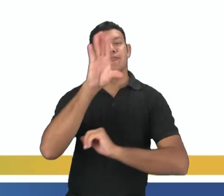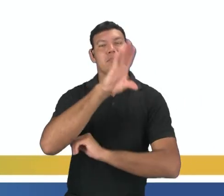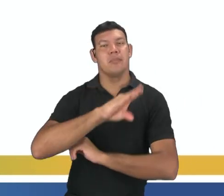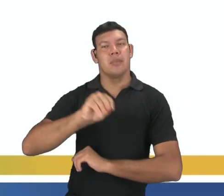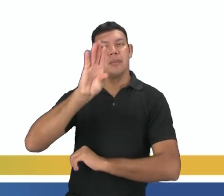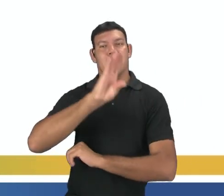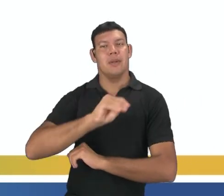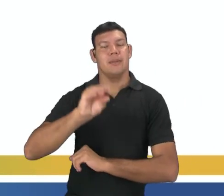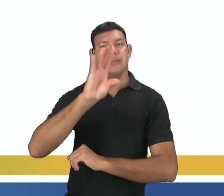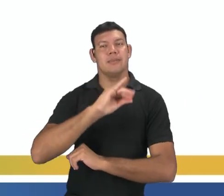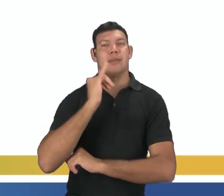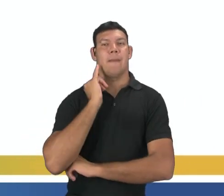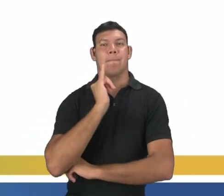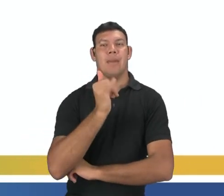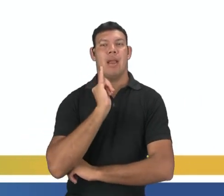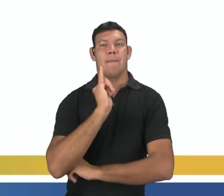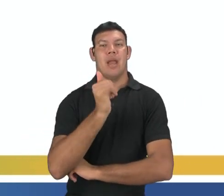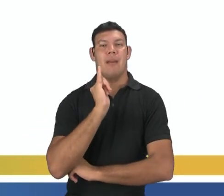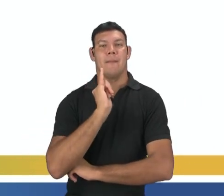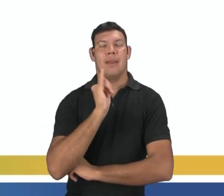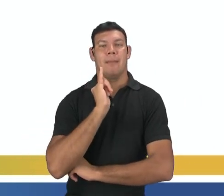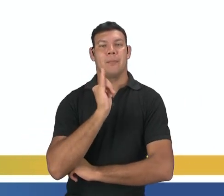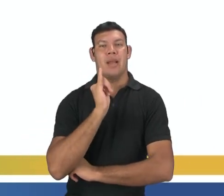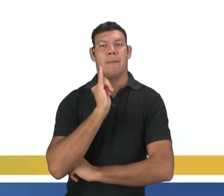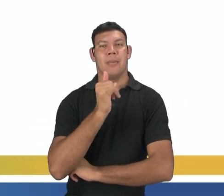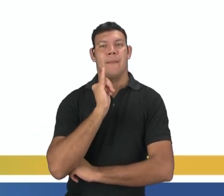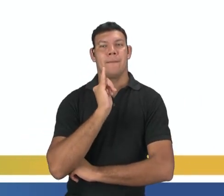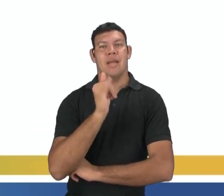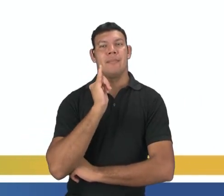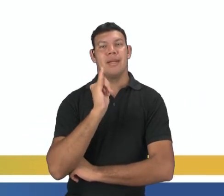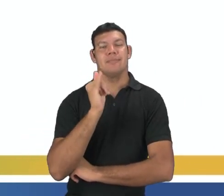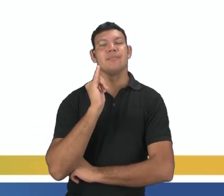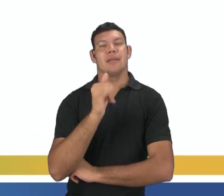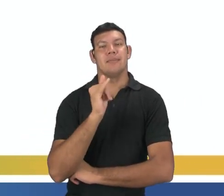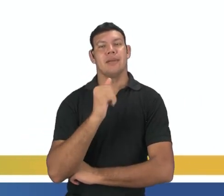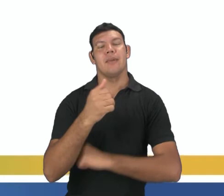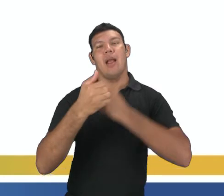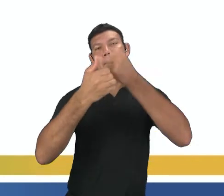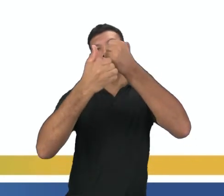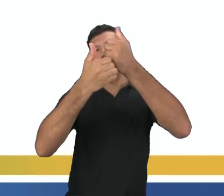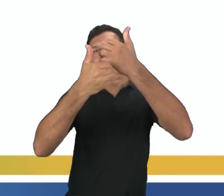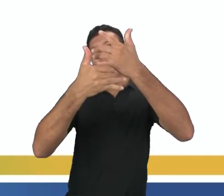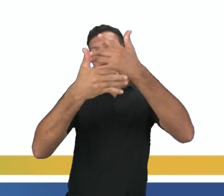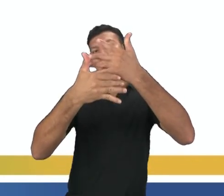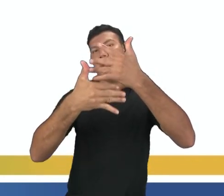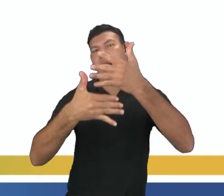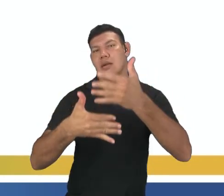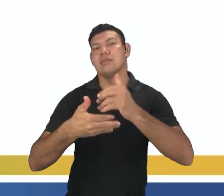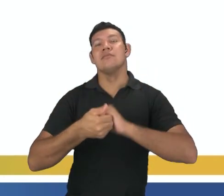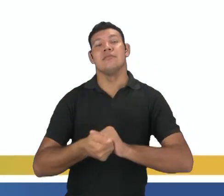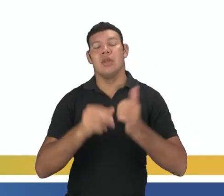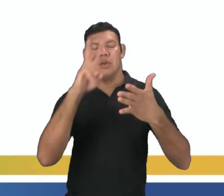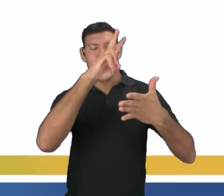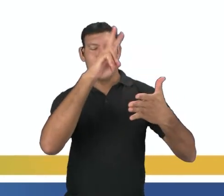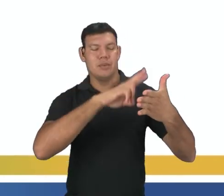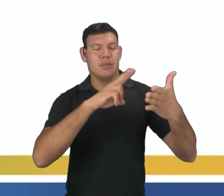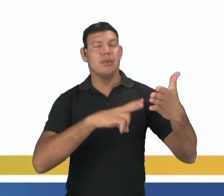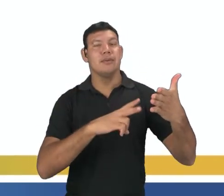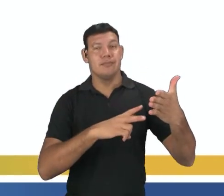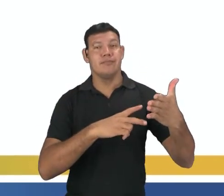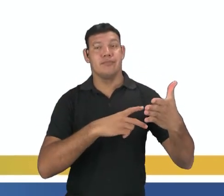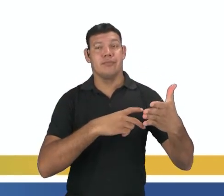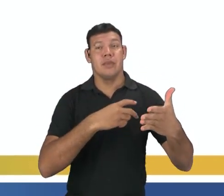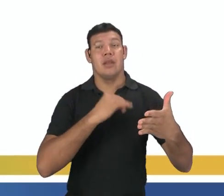que acontece, ele apenas conta o que acontece, narrando a história. Entretanto, assim como o leitor, esse